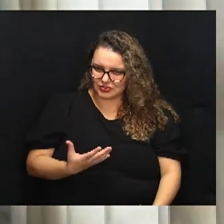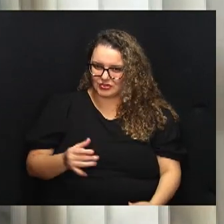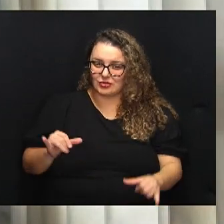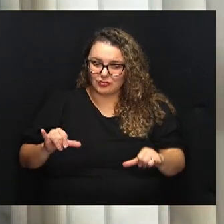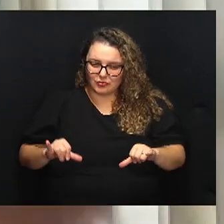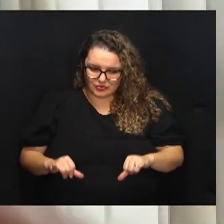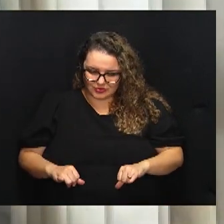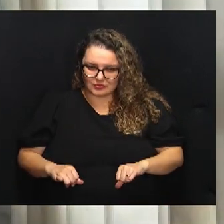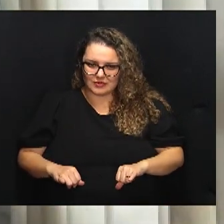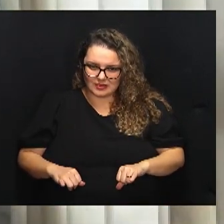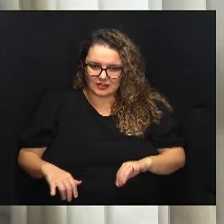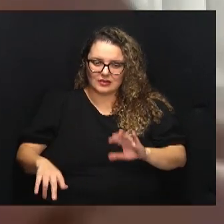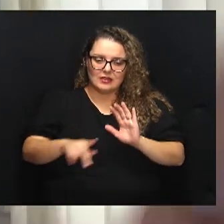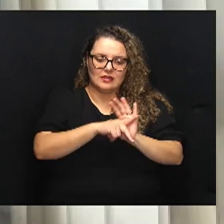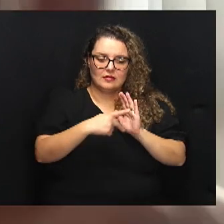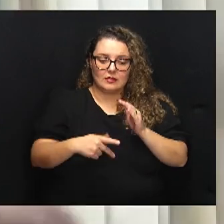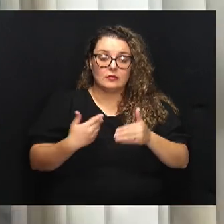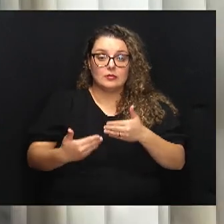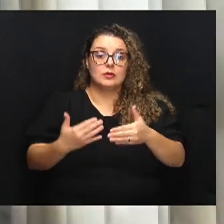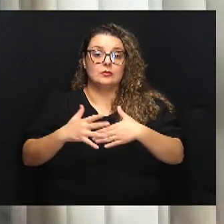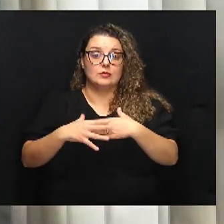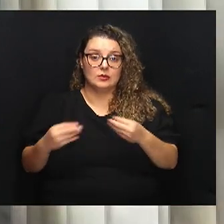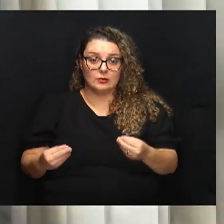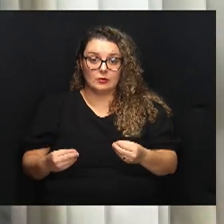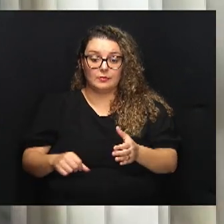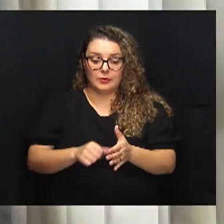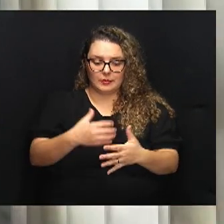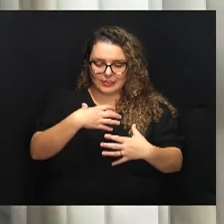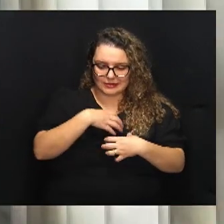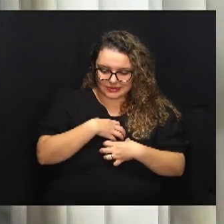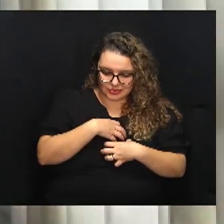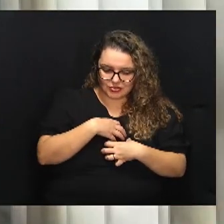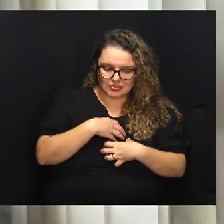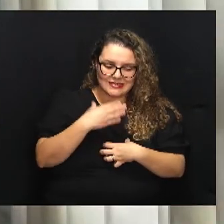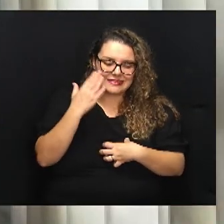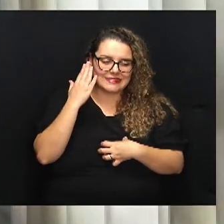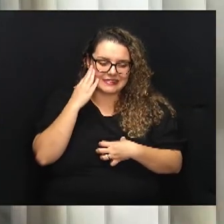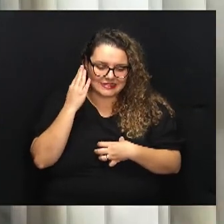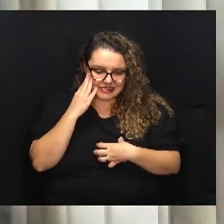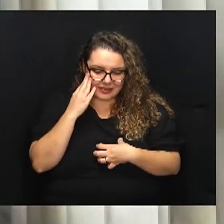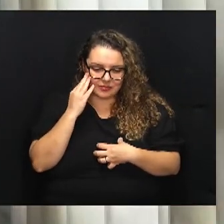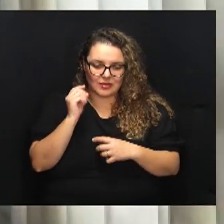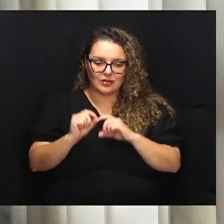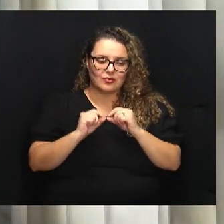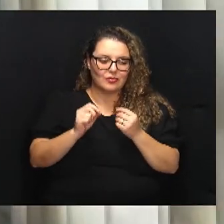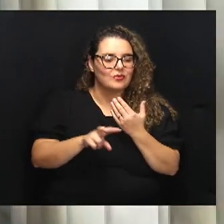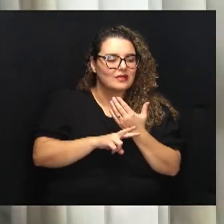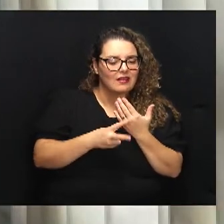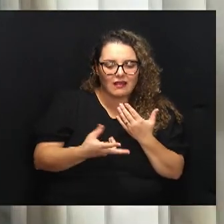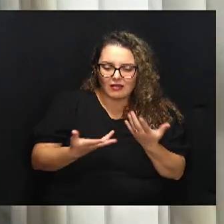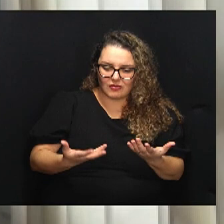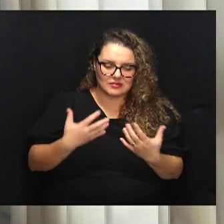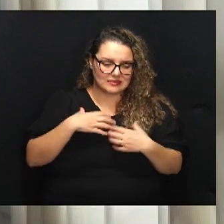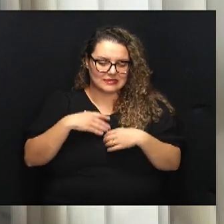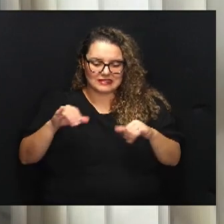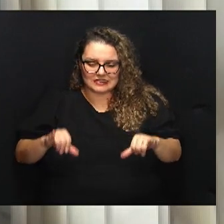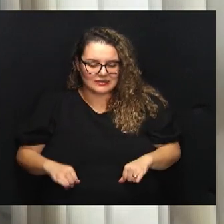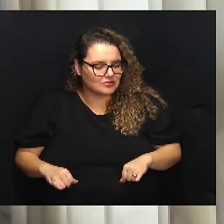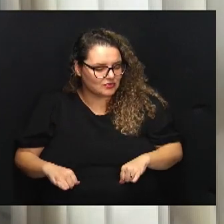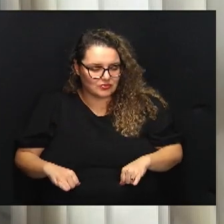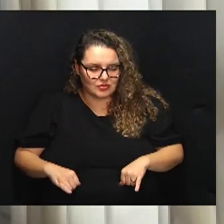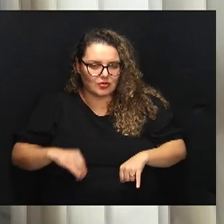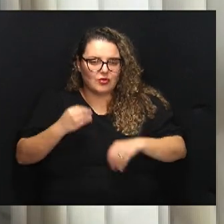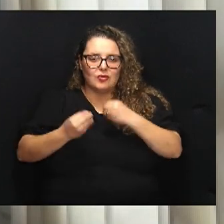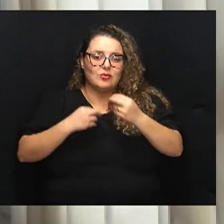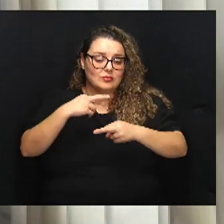faz parte da sua cura. Então, primeiramente, sentir a dor, o que ela transmite para você, como é que você se sente em relação